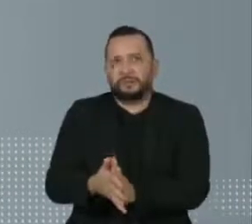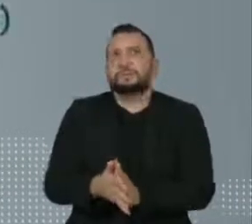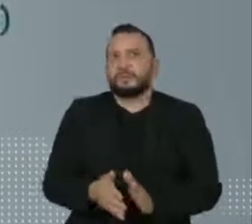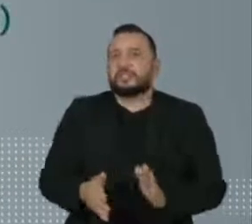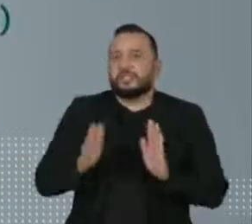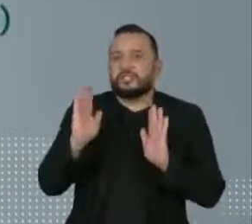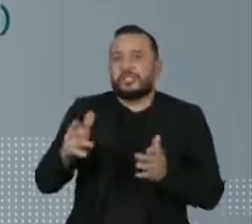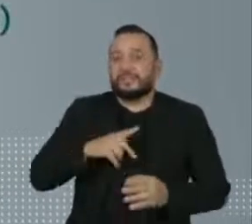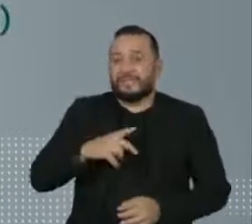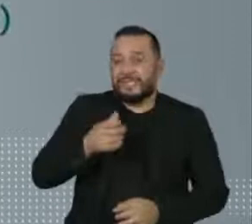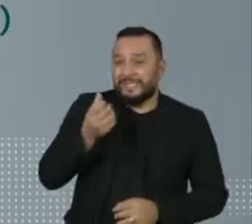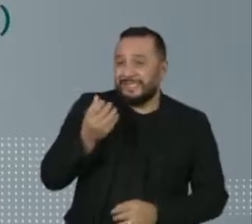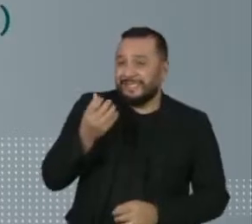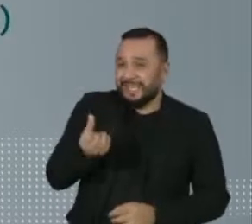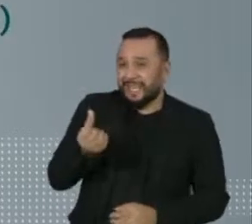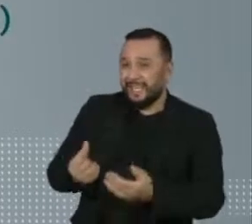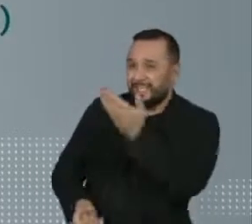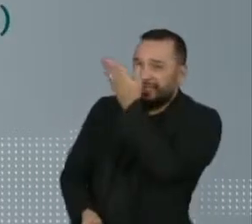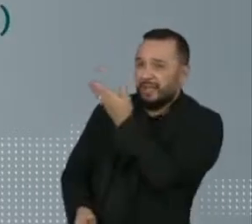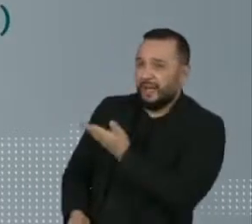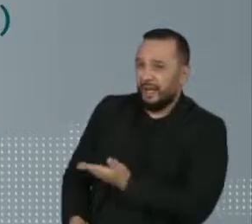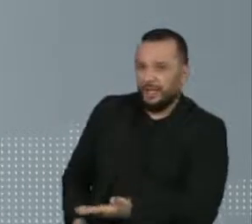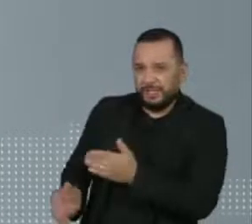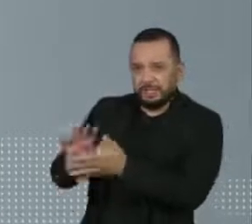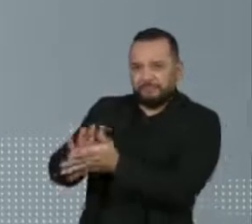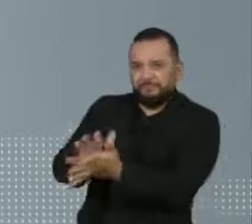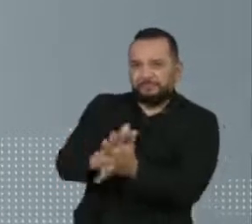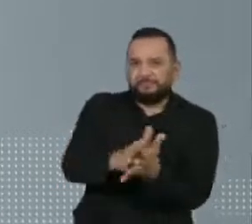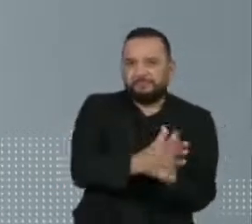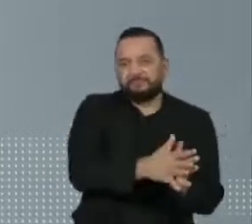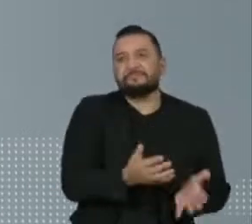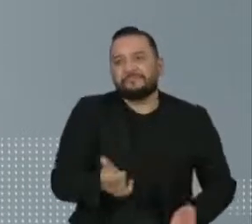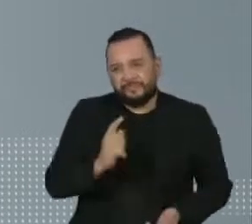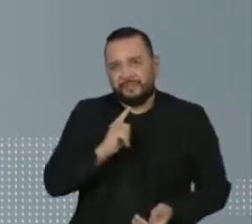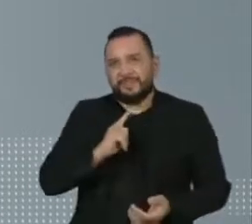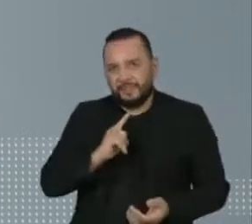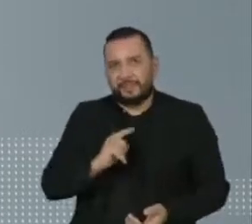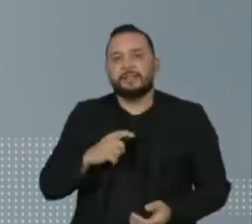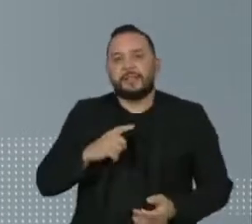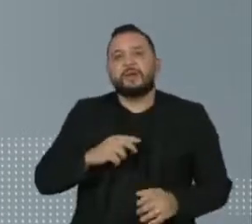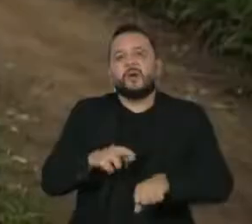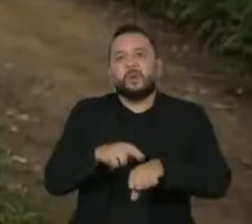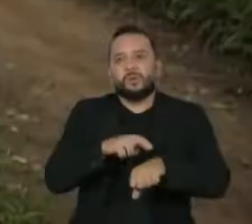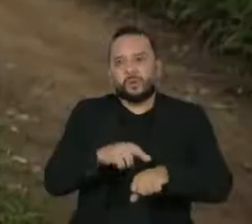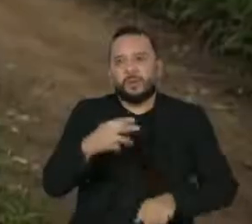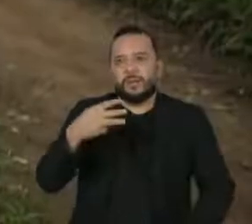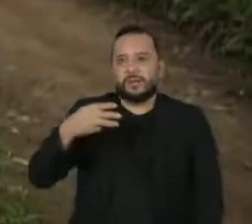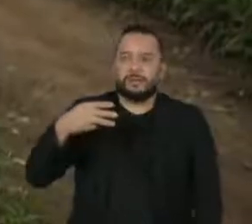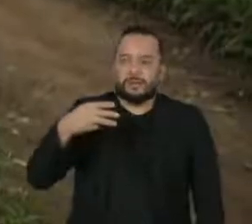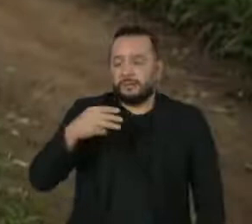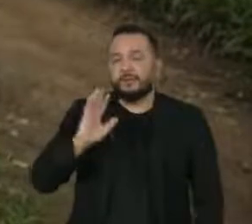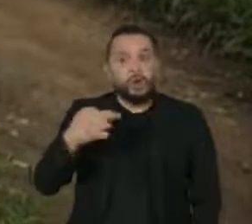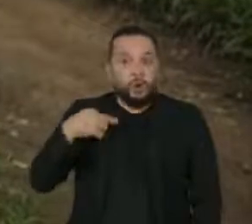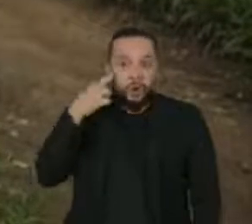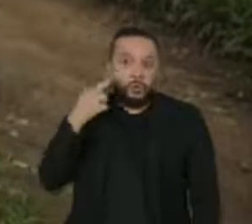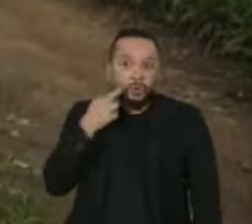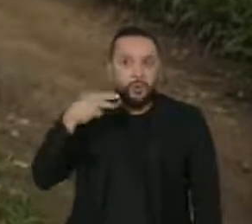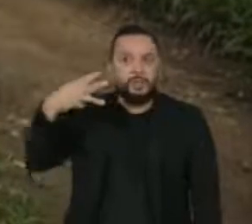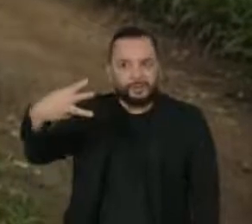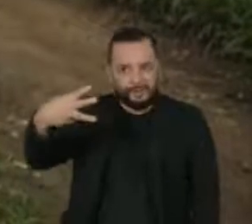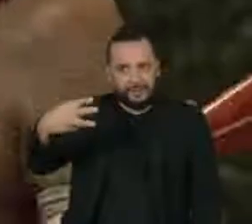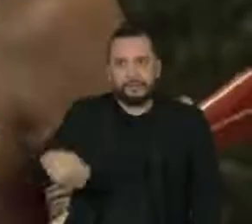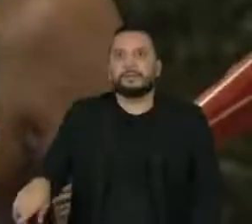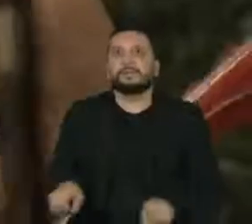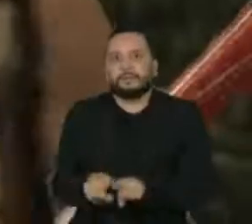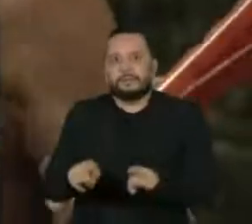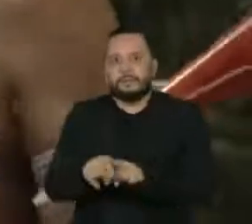teve 6 territórios protegidos na mira do crime ambiental. Rondônia teve 3. Mas foi o lar do povo